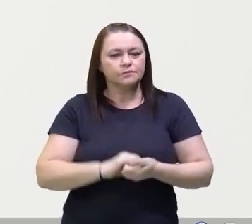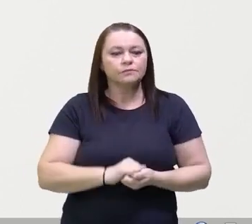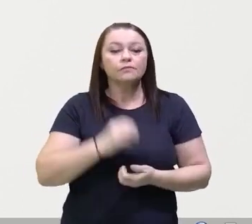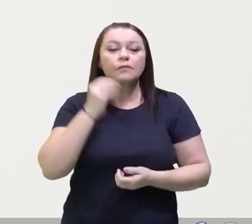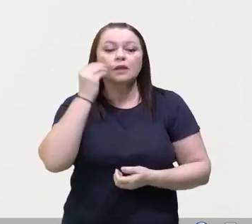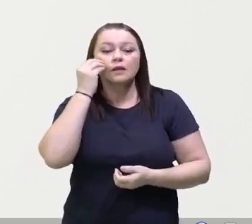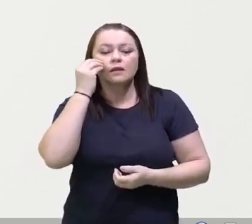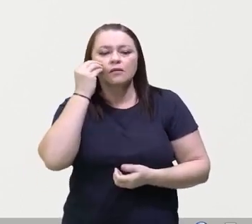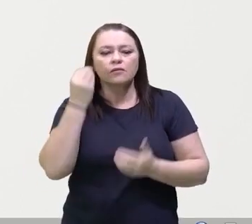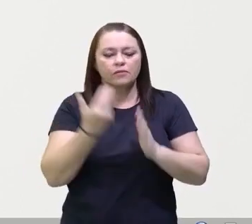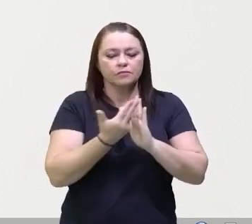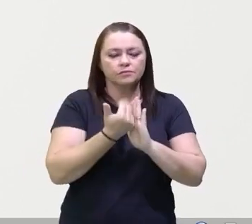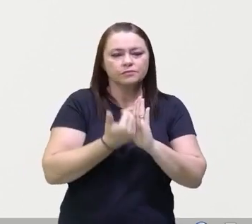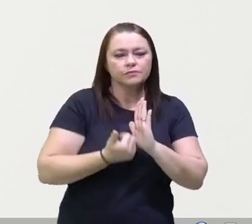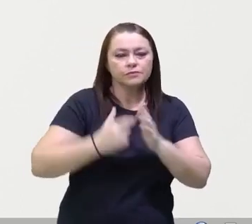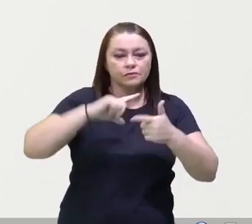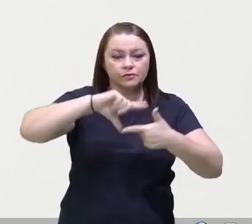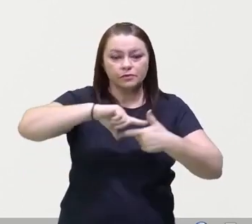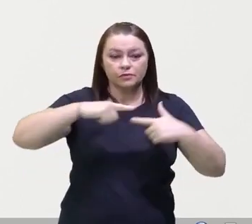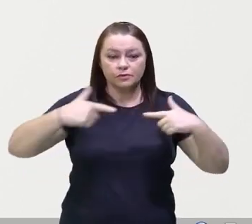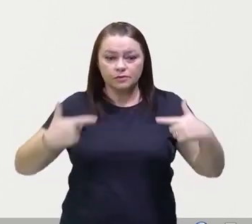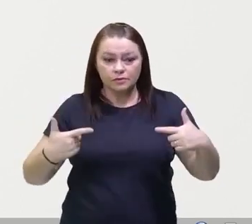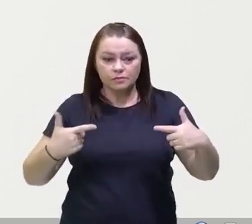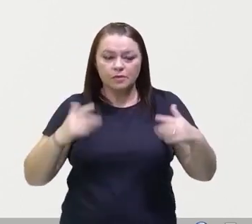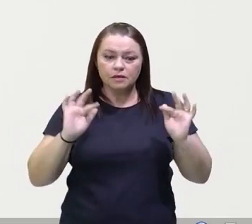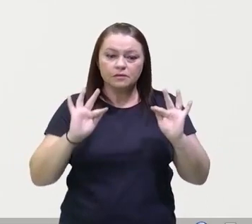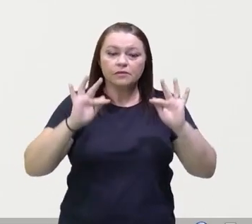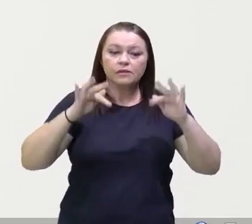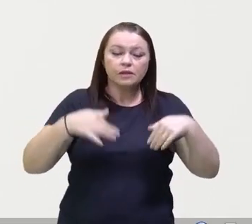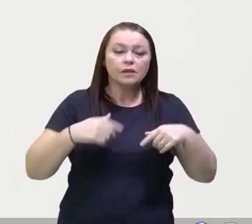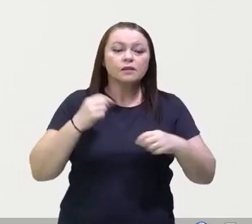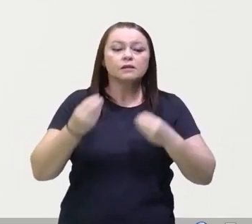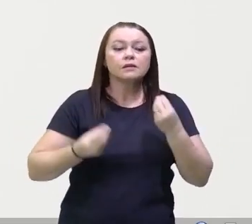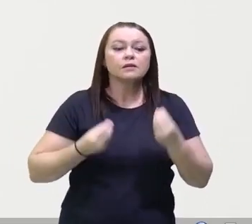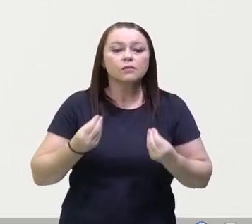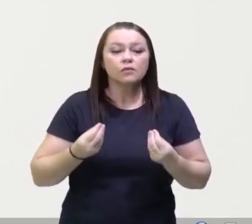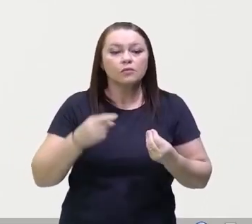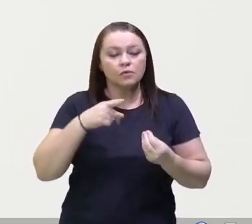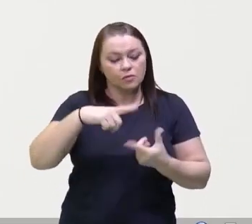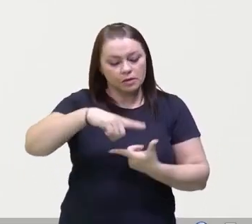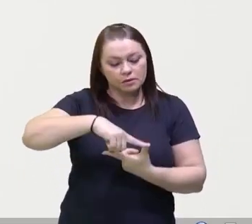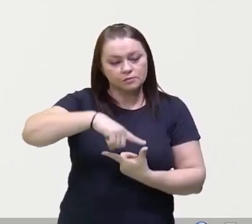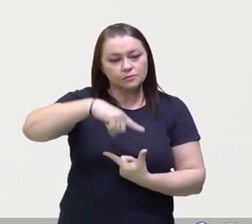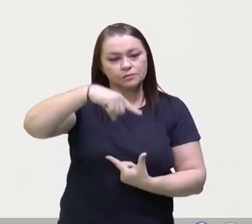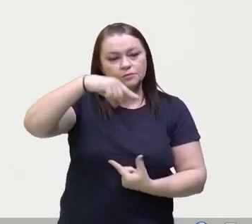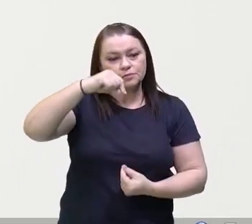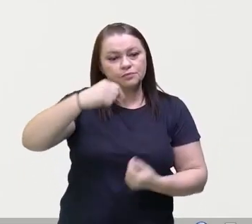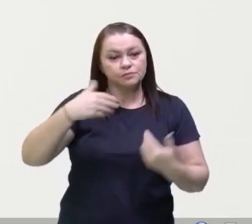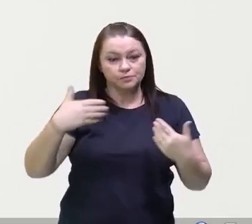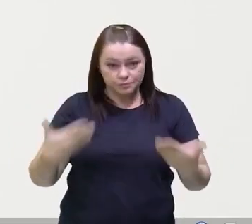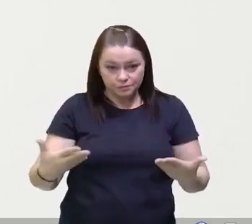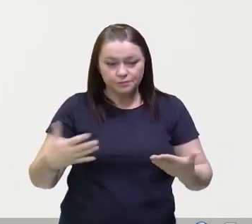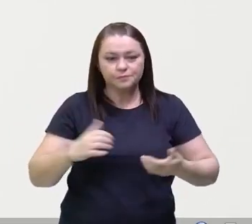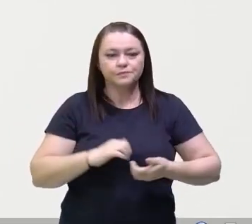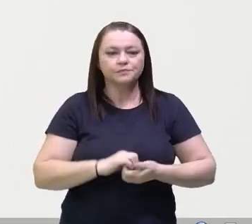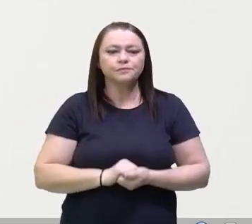figuras geométricas, tá certo? E encerrando aqui com o losango.